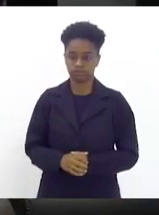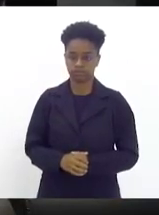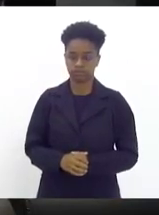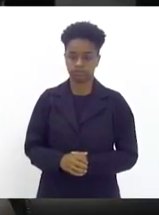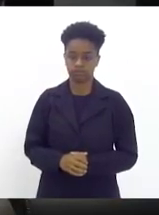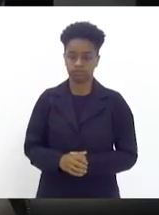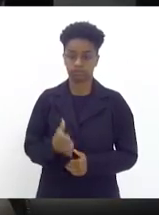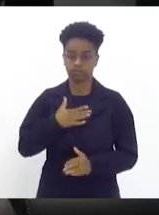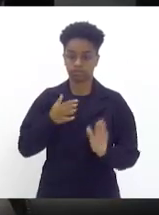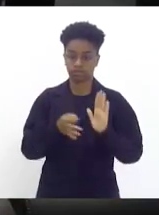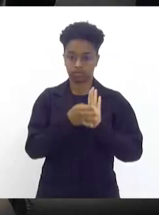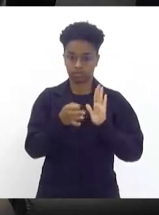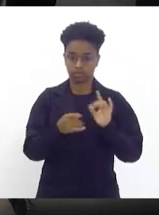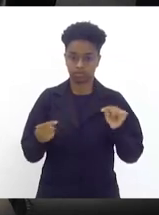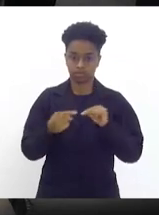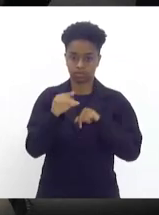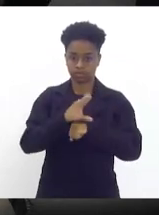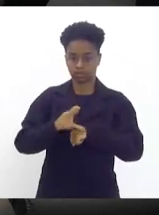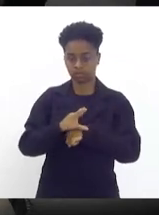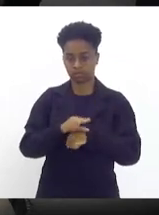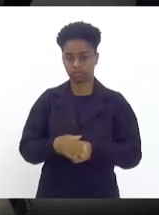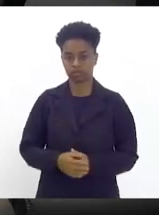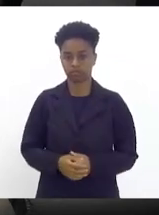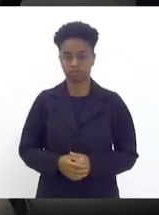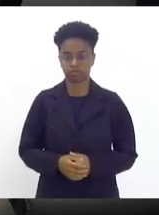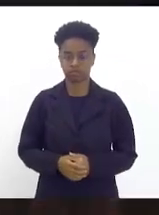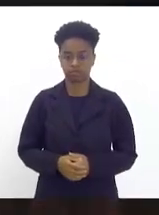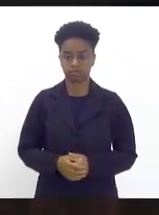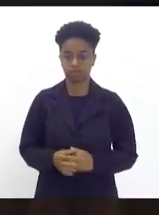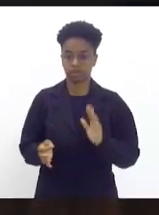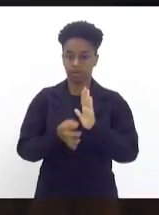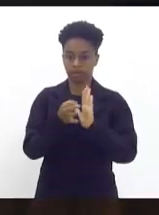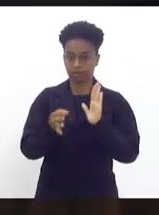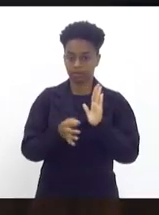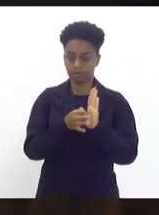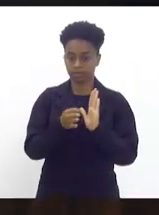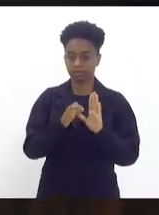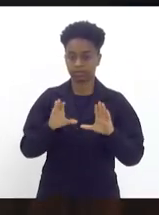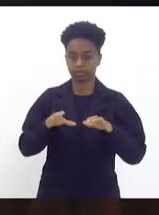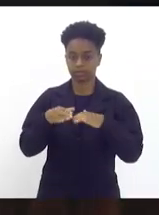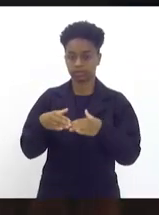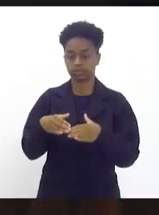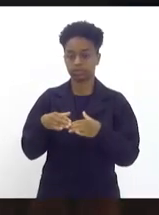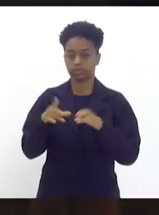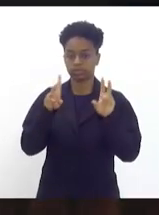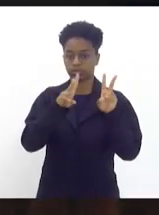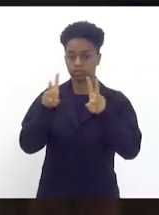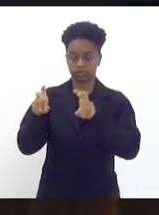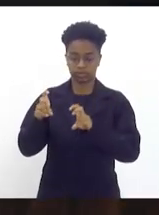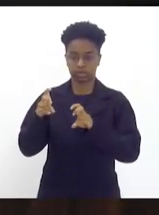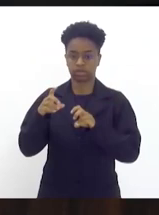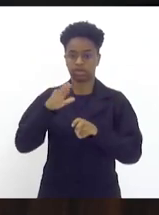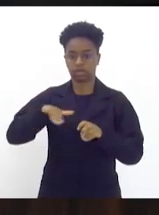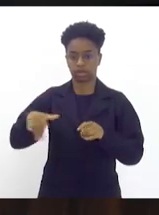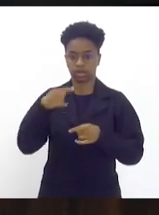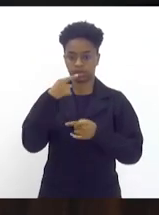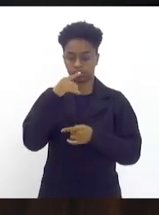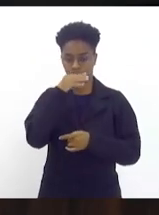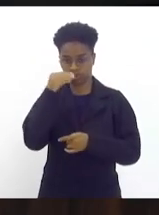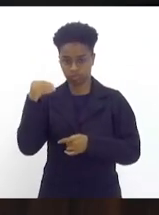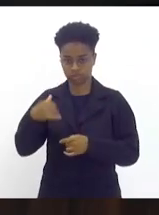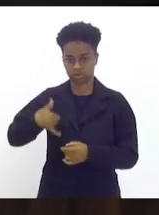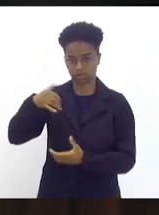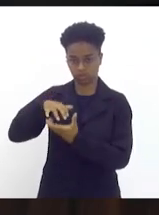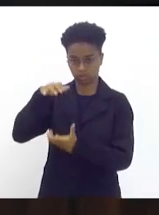Presidente o parecer pela constitucionalidade para emitir parecer pela comissão de assuntos da Criança e do Adolescente de 12 deputado munir